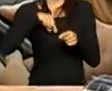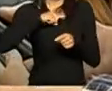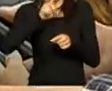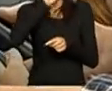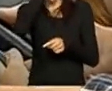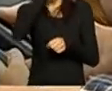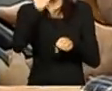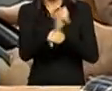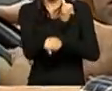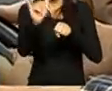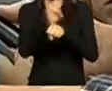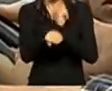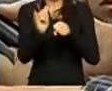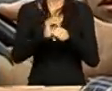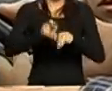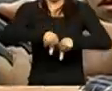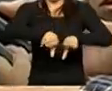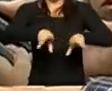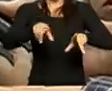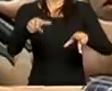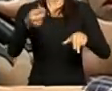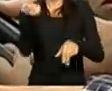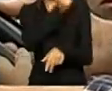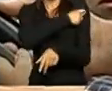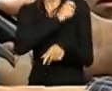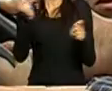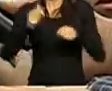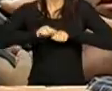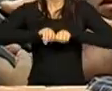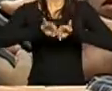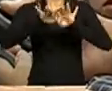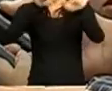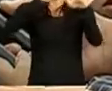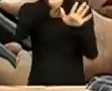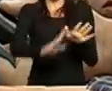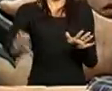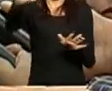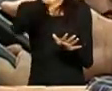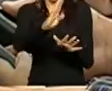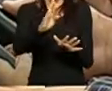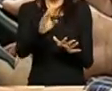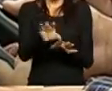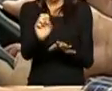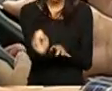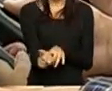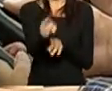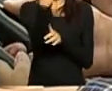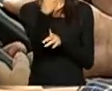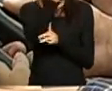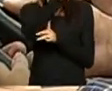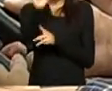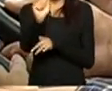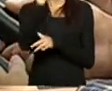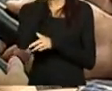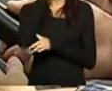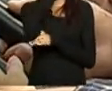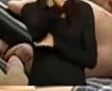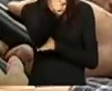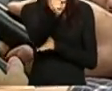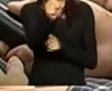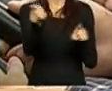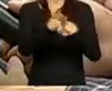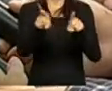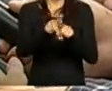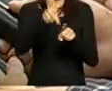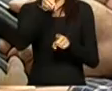conseguir fazer com que a vacina e chegue em cada canto desse país o fato inclusive de não fazer um único dia fazer o dia oito e o